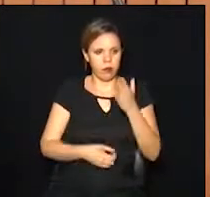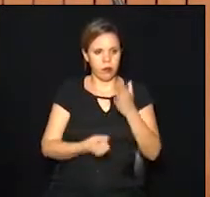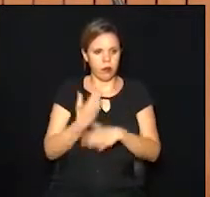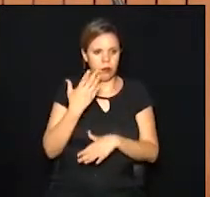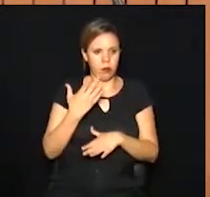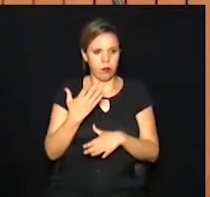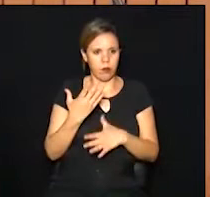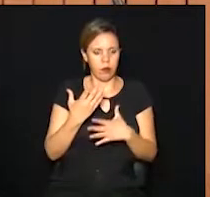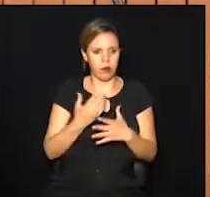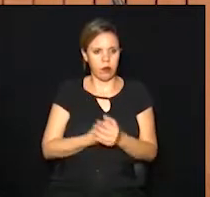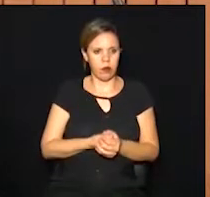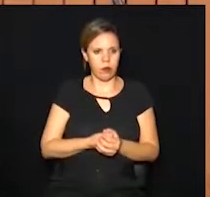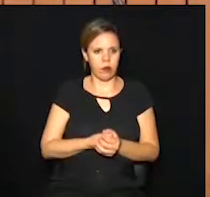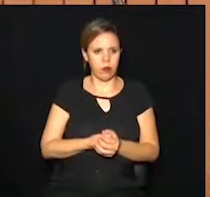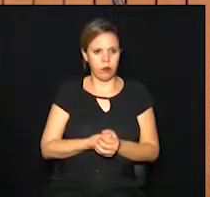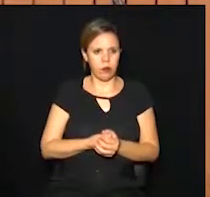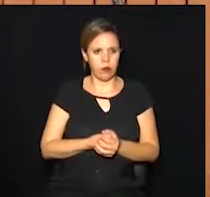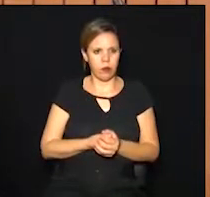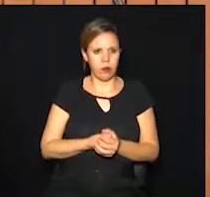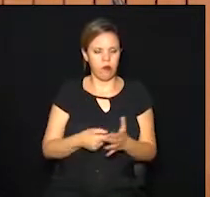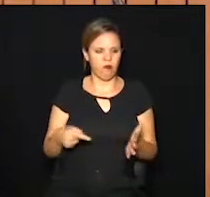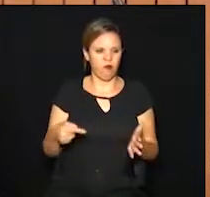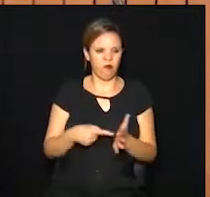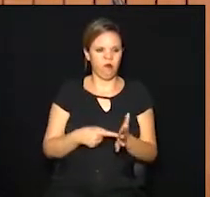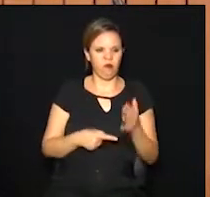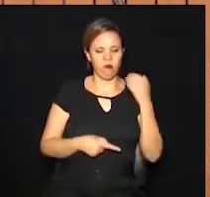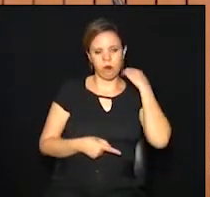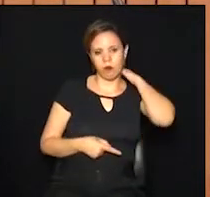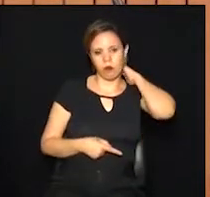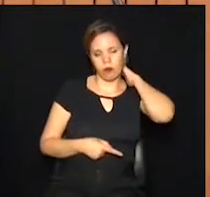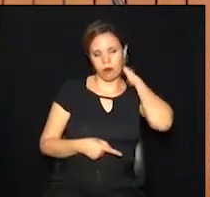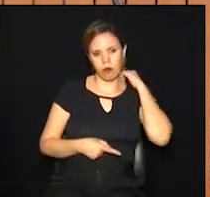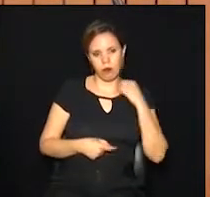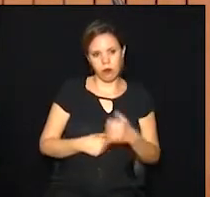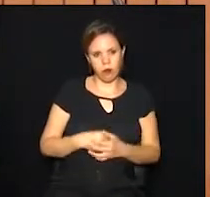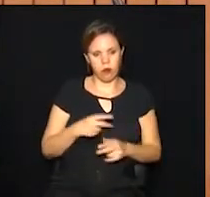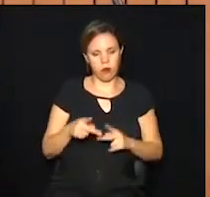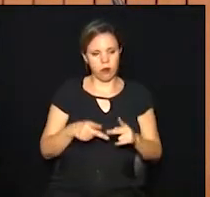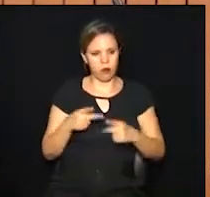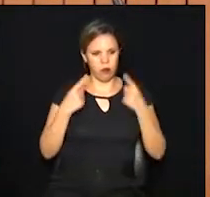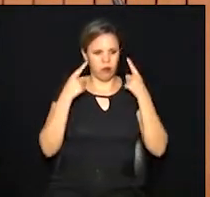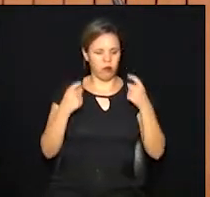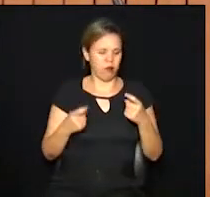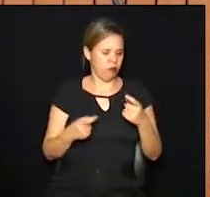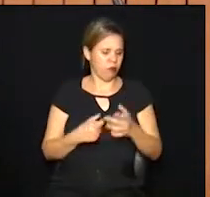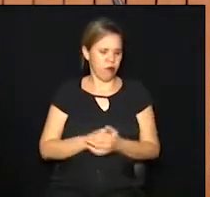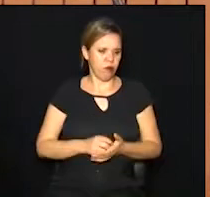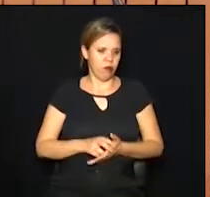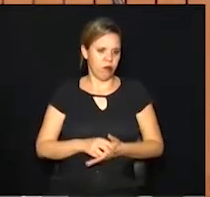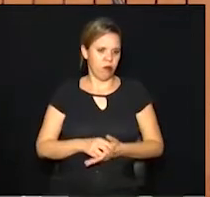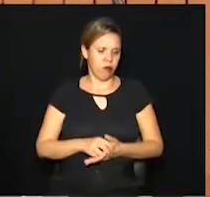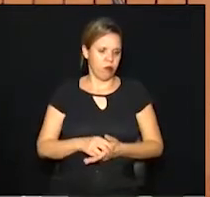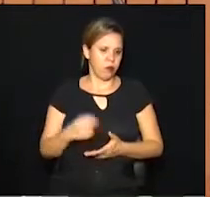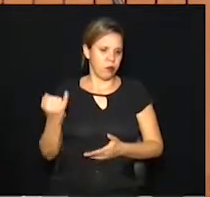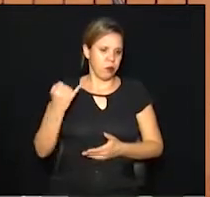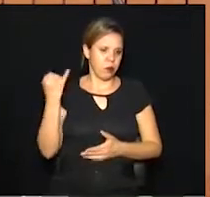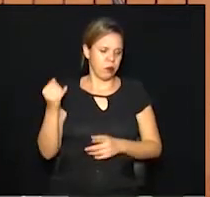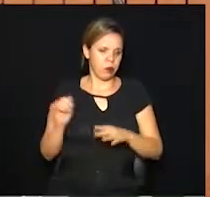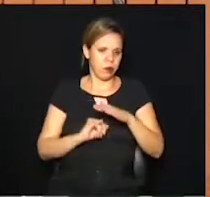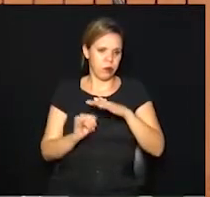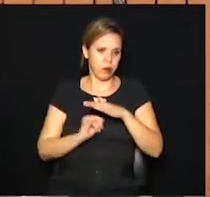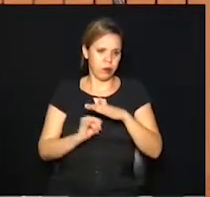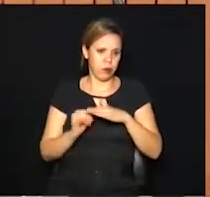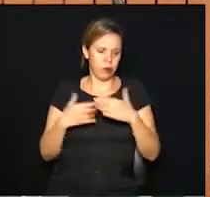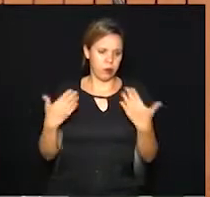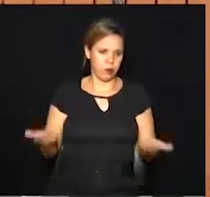muito espontaneamente, até de denúncias de casos, situações de violência, mas é importante que as instituições,